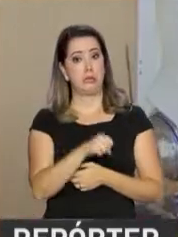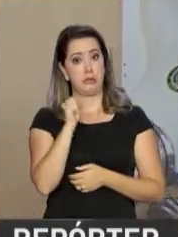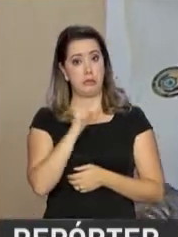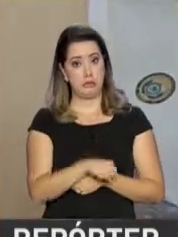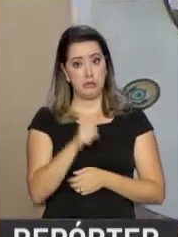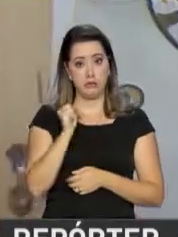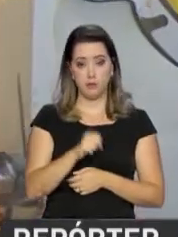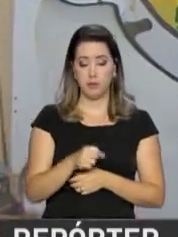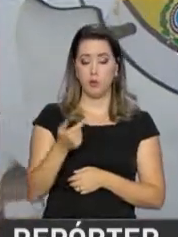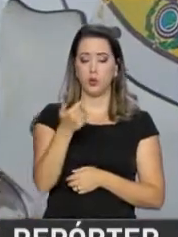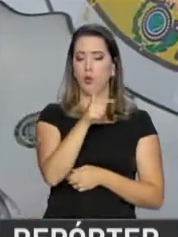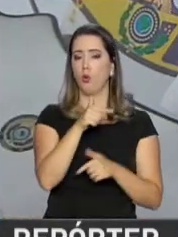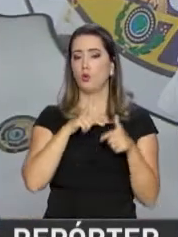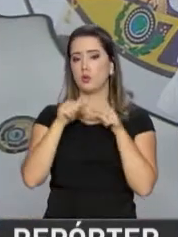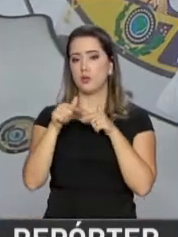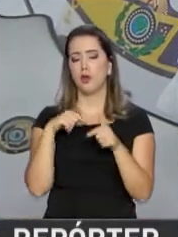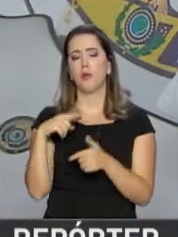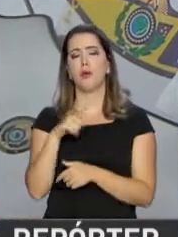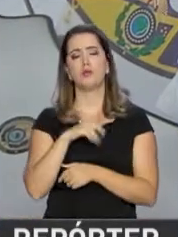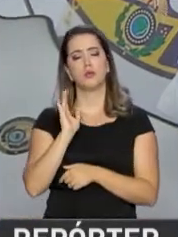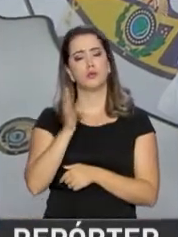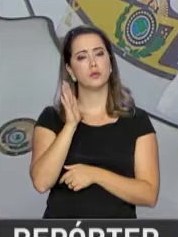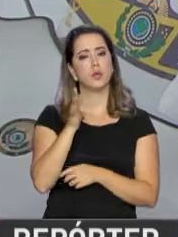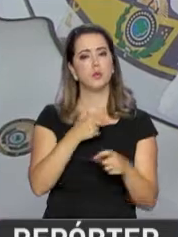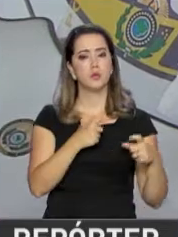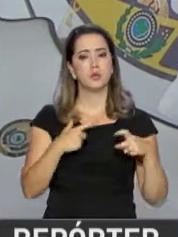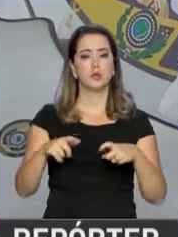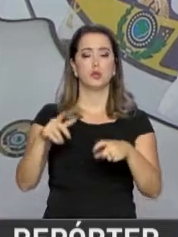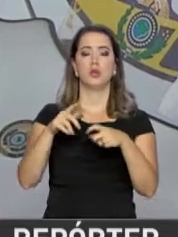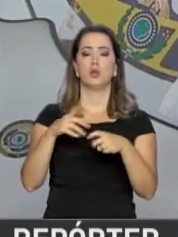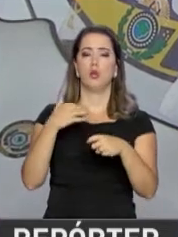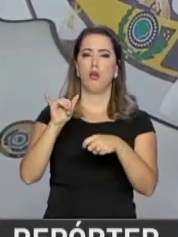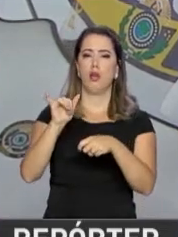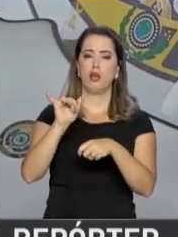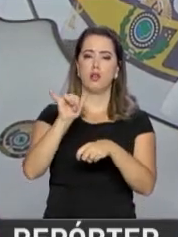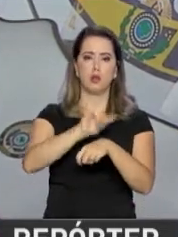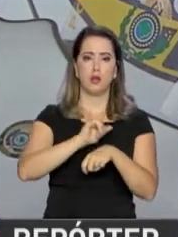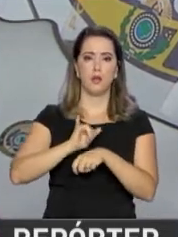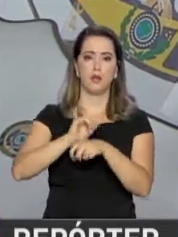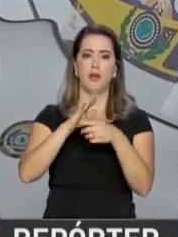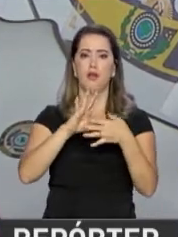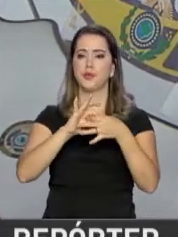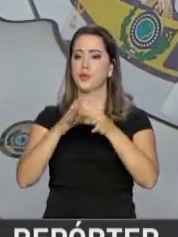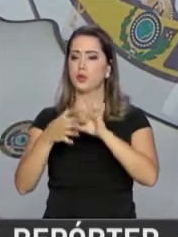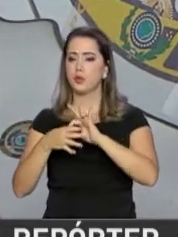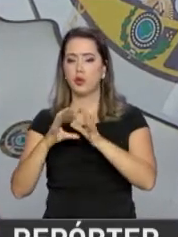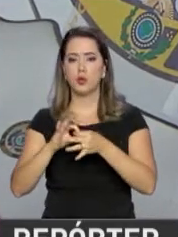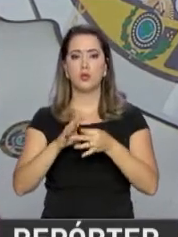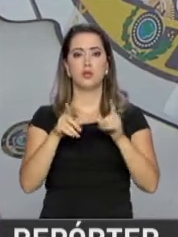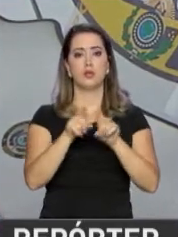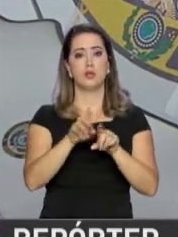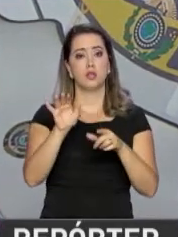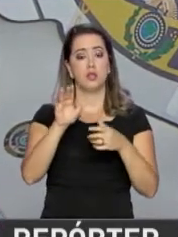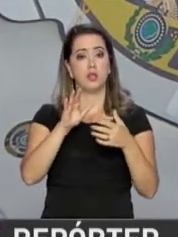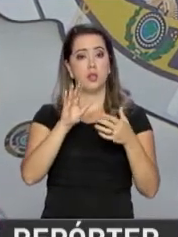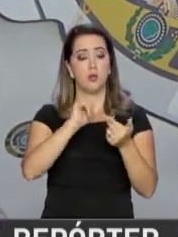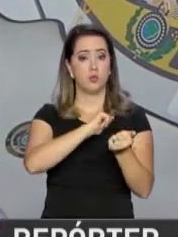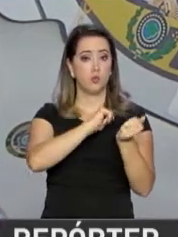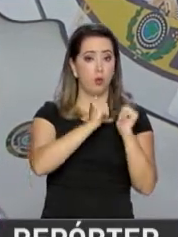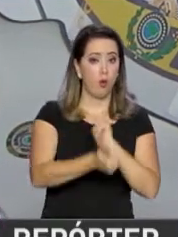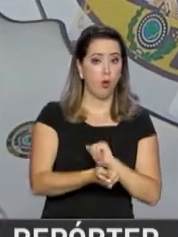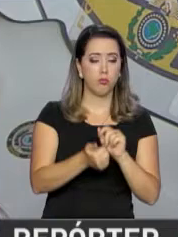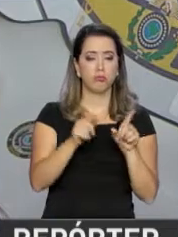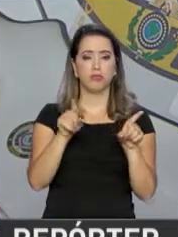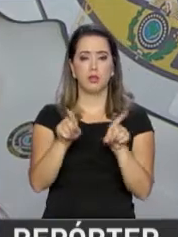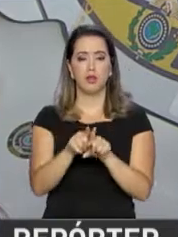sucesso em outras grandes operações que nós tivemos em centros metropolitanos tal como jogos olímpicos copa do mundo e estamos de novo